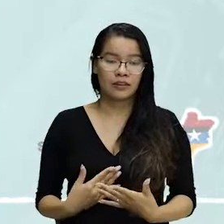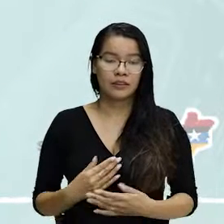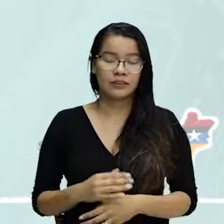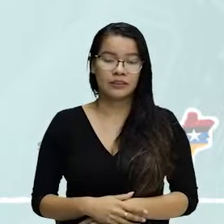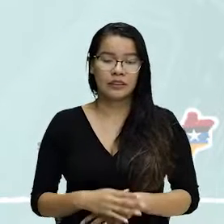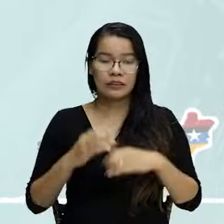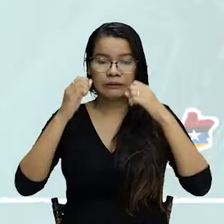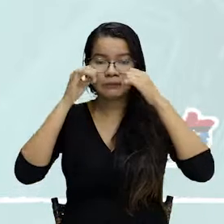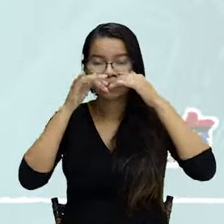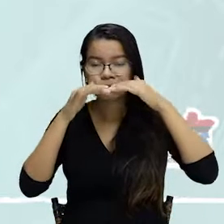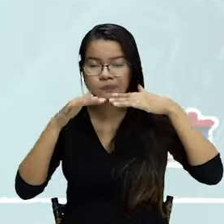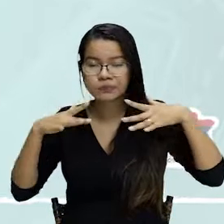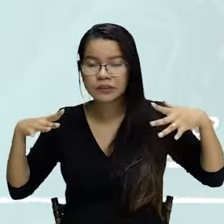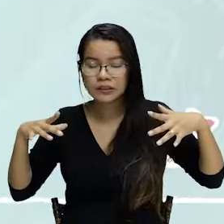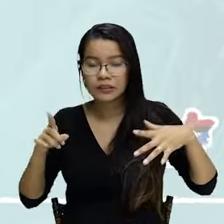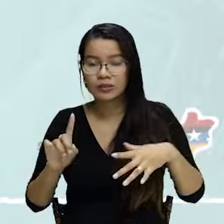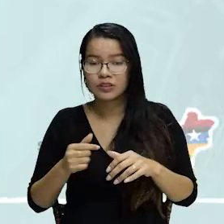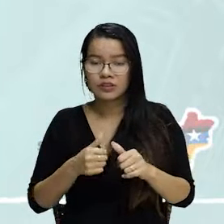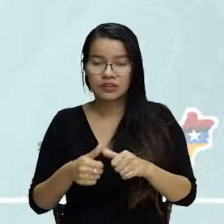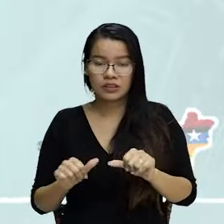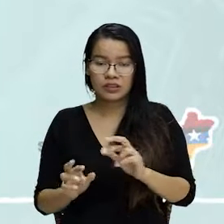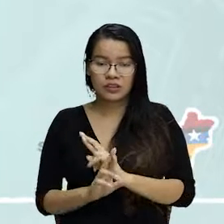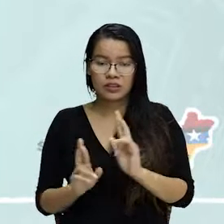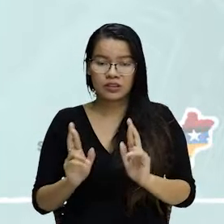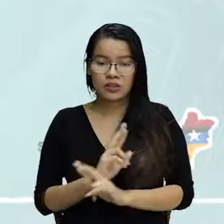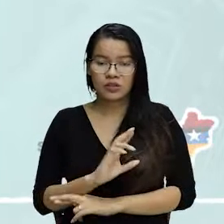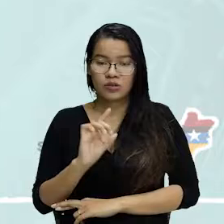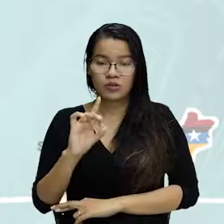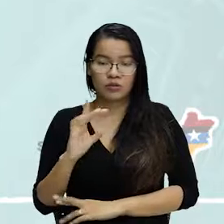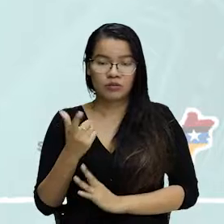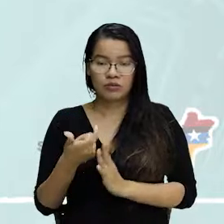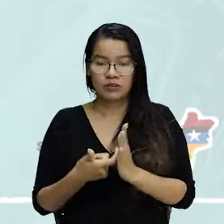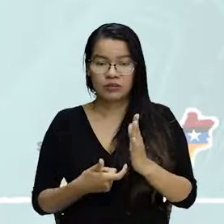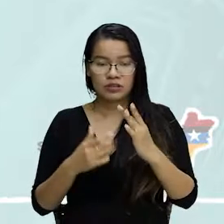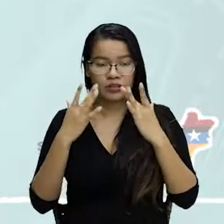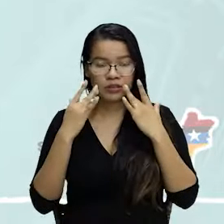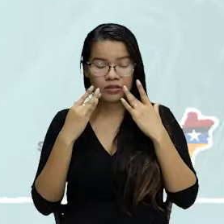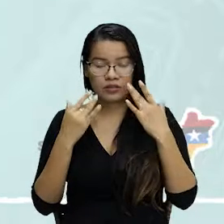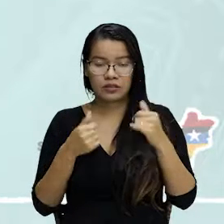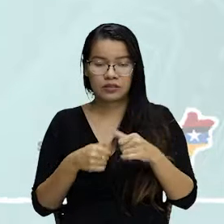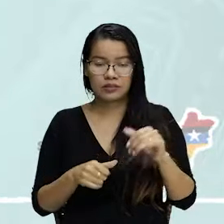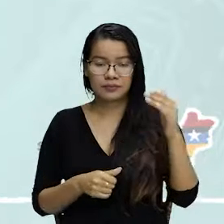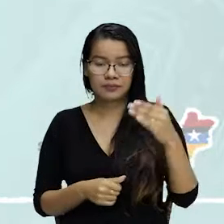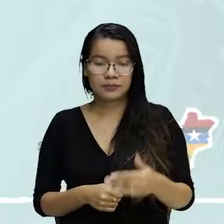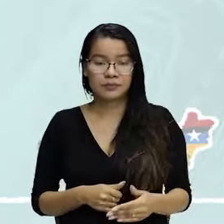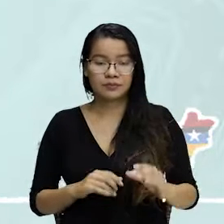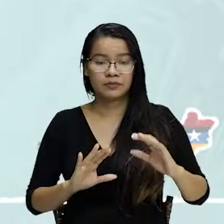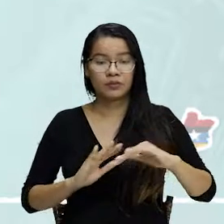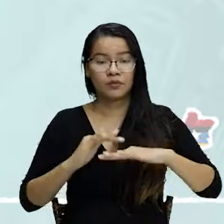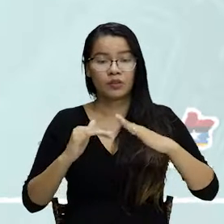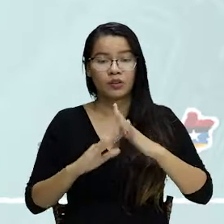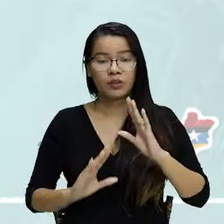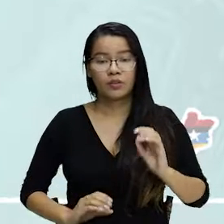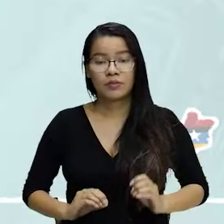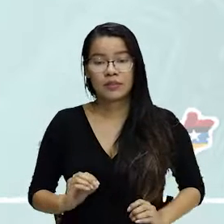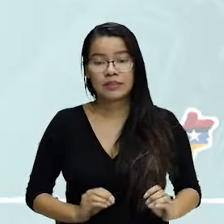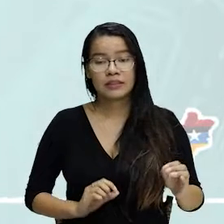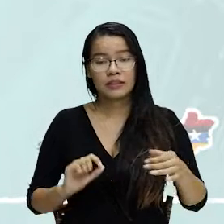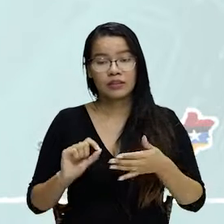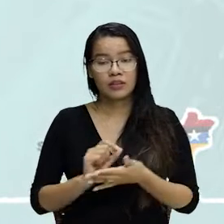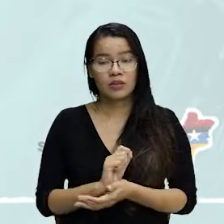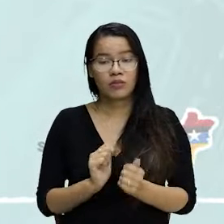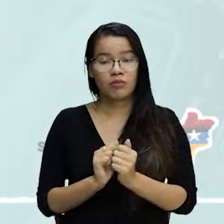está relacionada somente ao texto teatral. Né? Ela está presente na obra escrita com o intuito de você criar histórias. Roteiros de